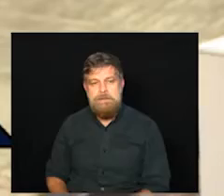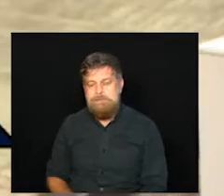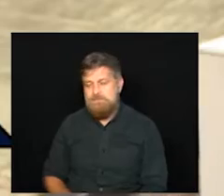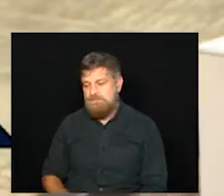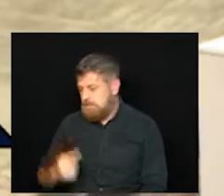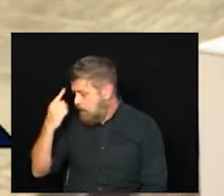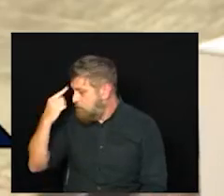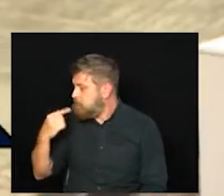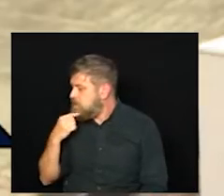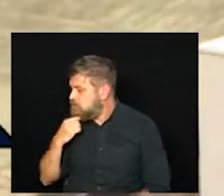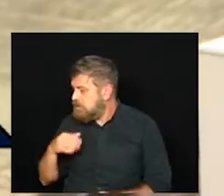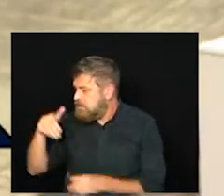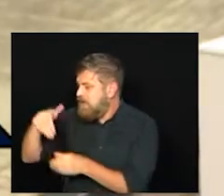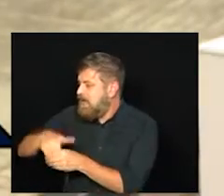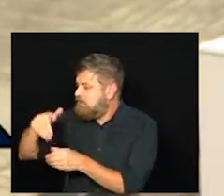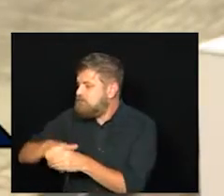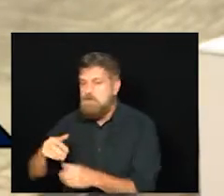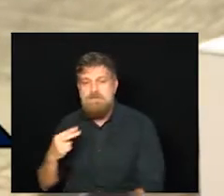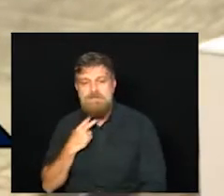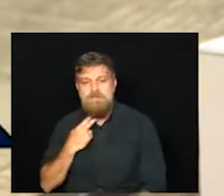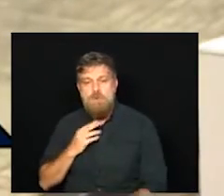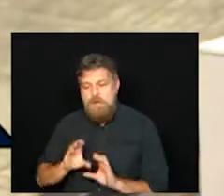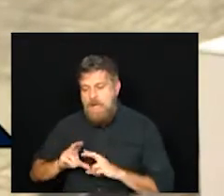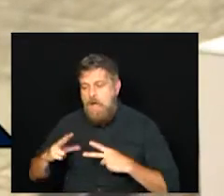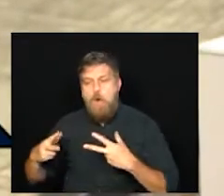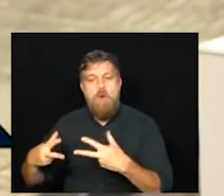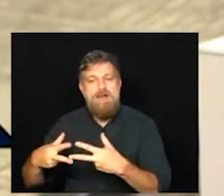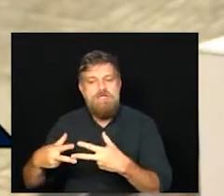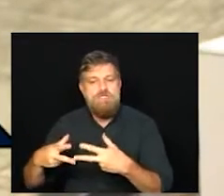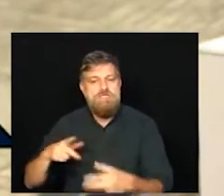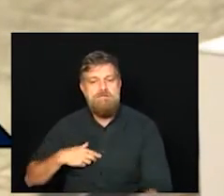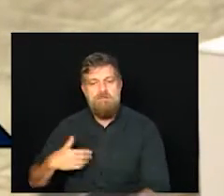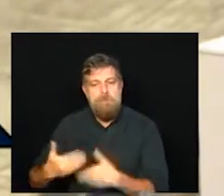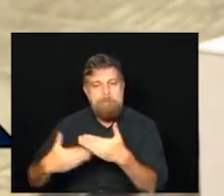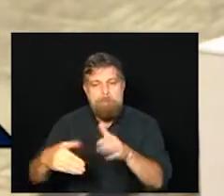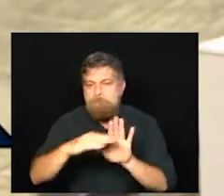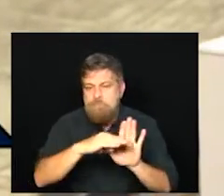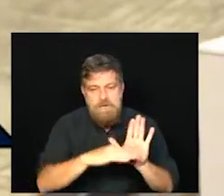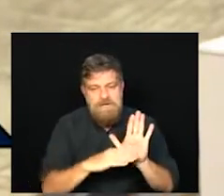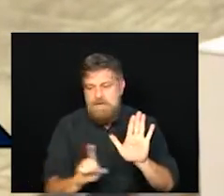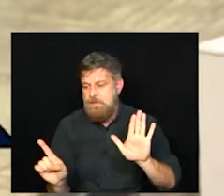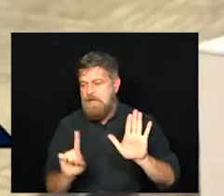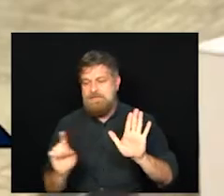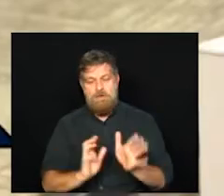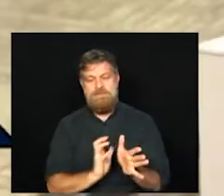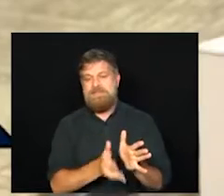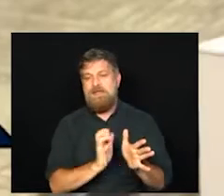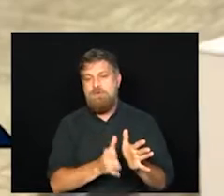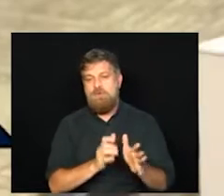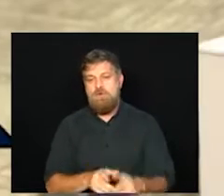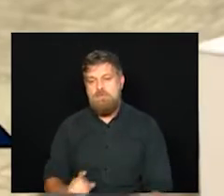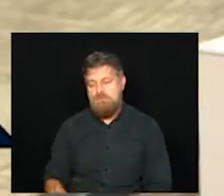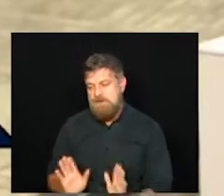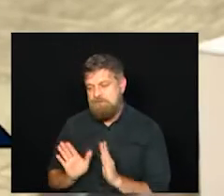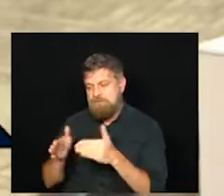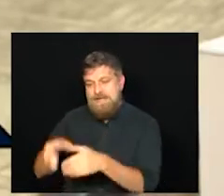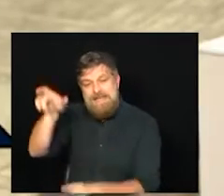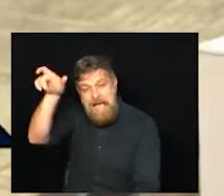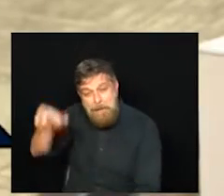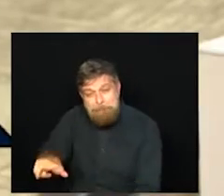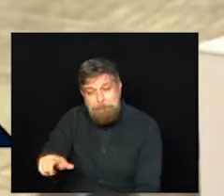personalizado. Não é um voto coletivo, um voto num programa, um voto numa